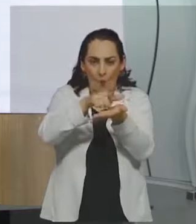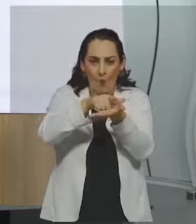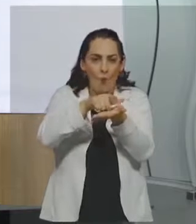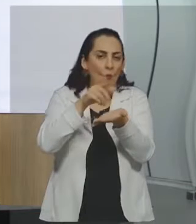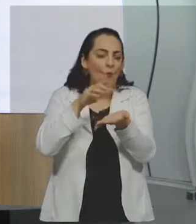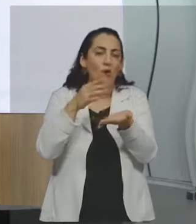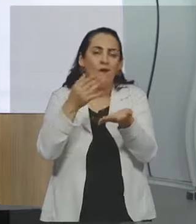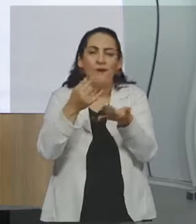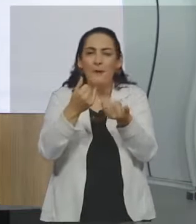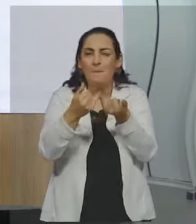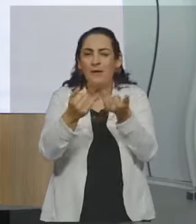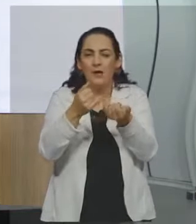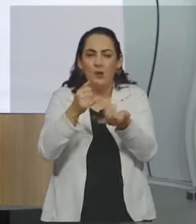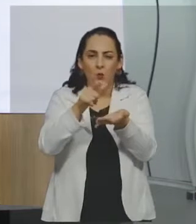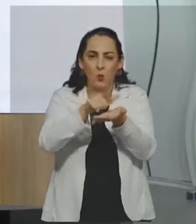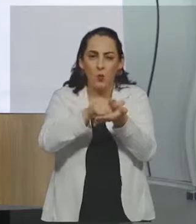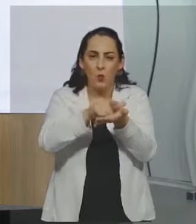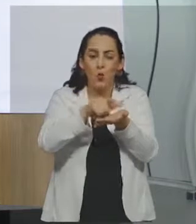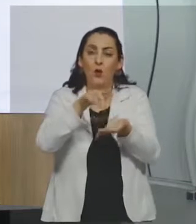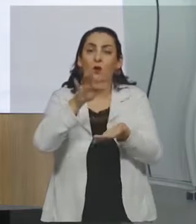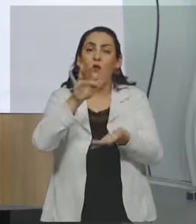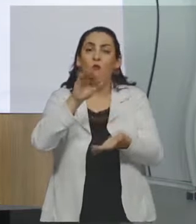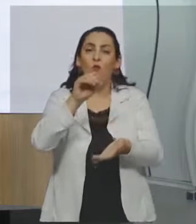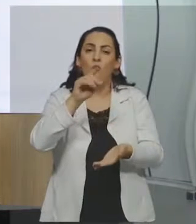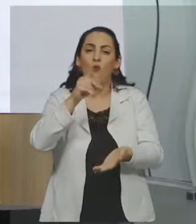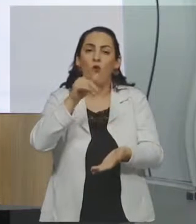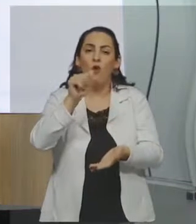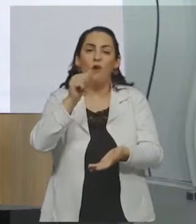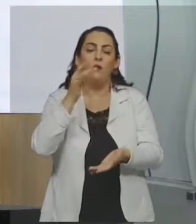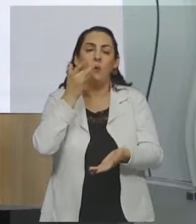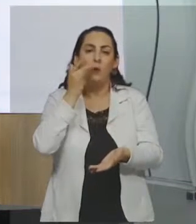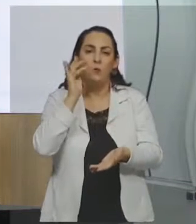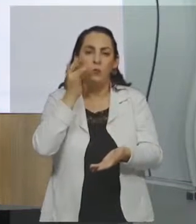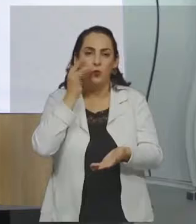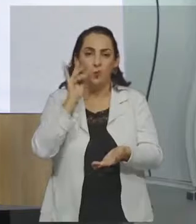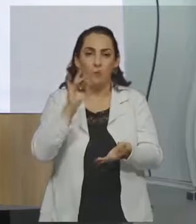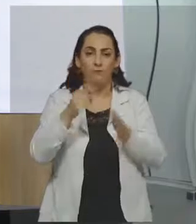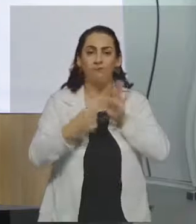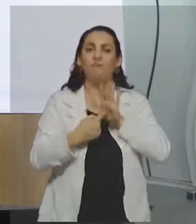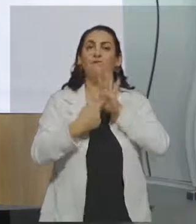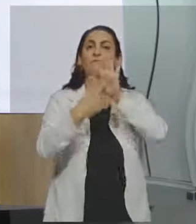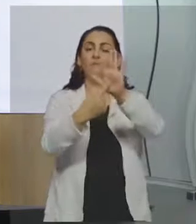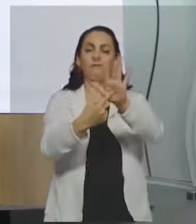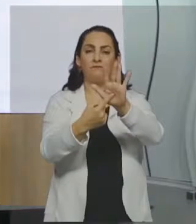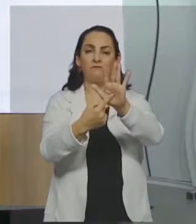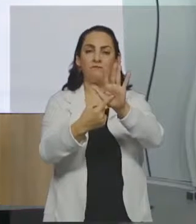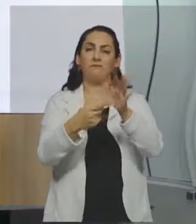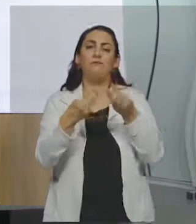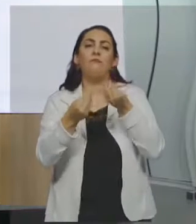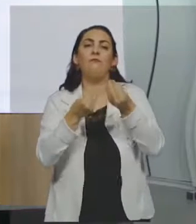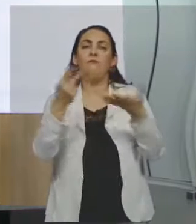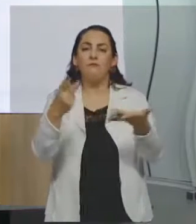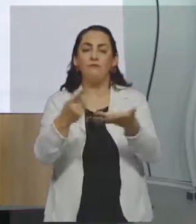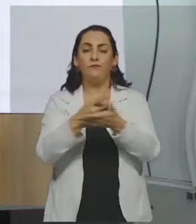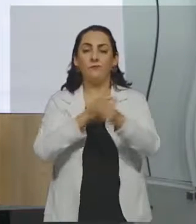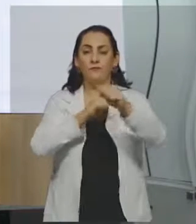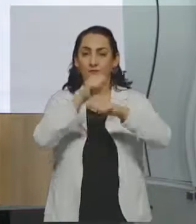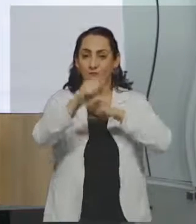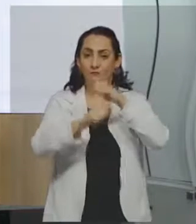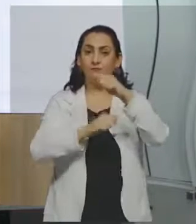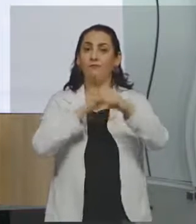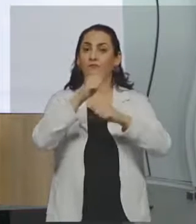para simular as partículas do ar que deveria ter aqui no nosso ar. E fazia a emissão